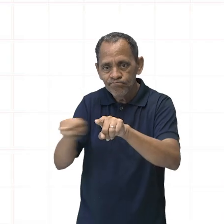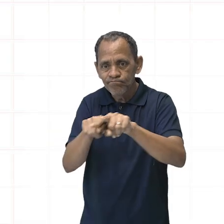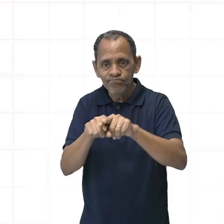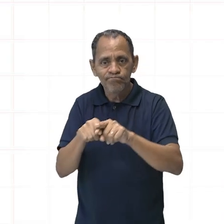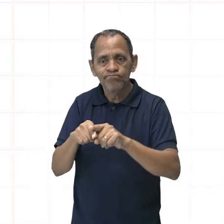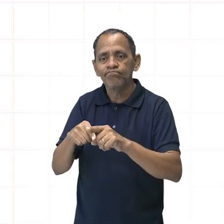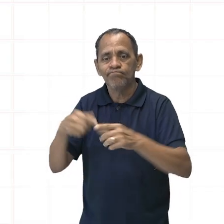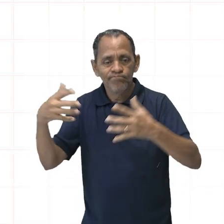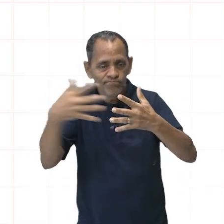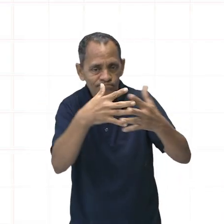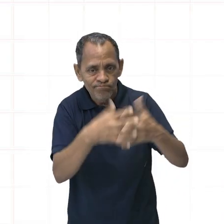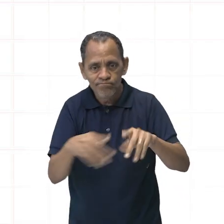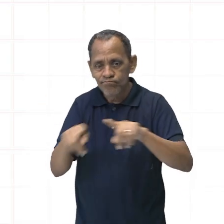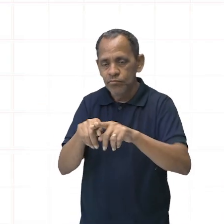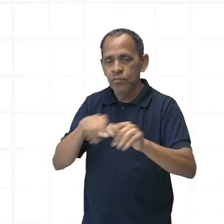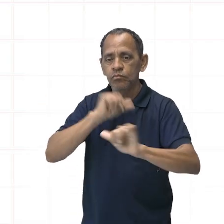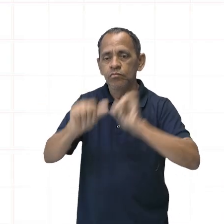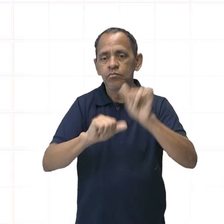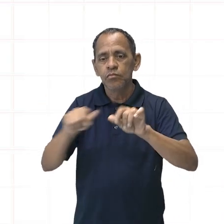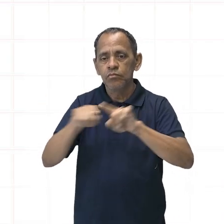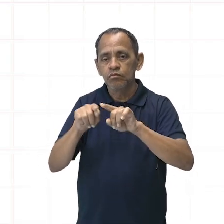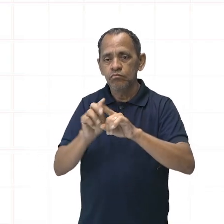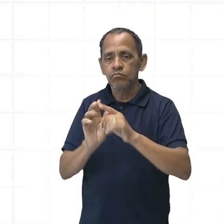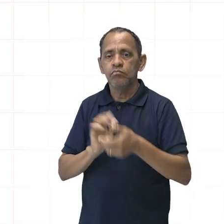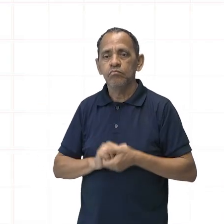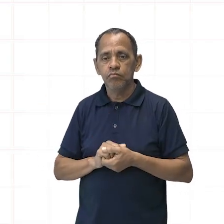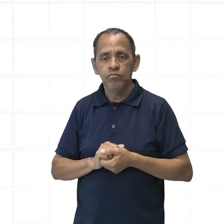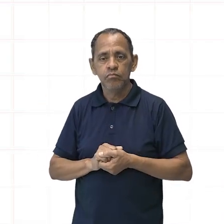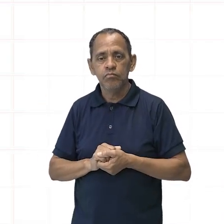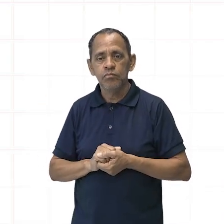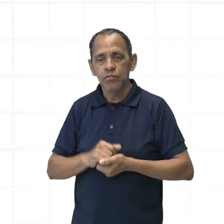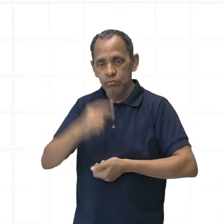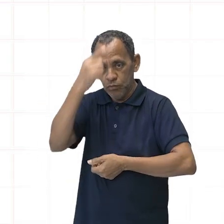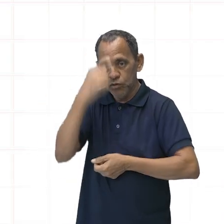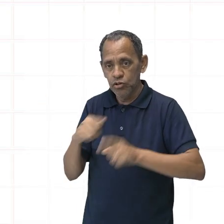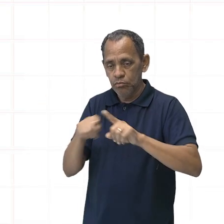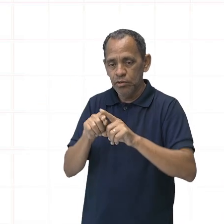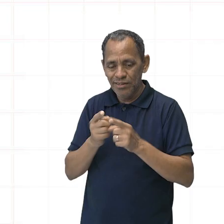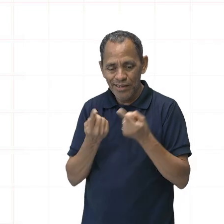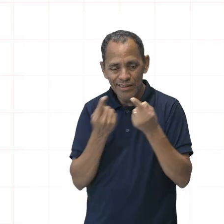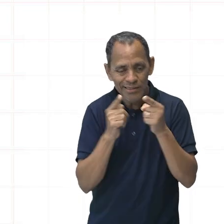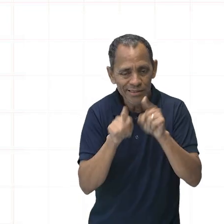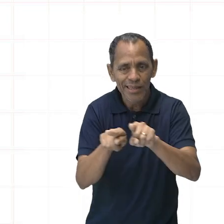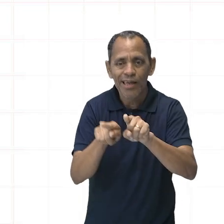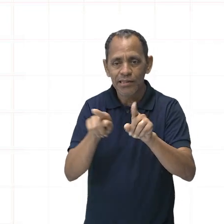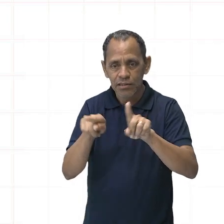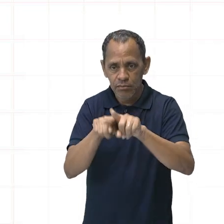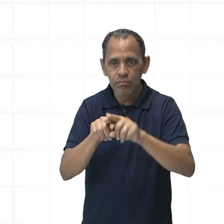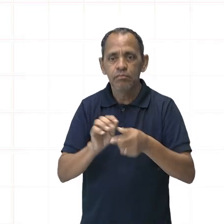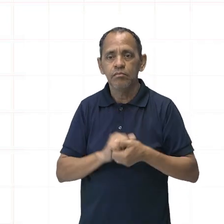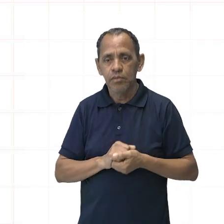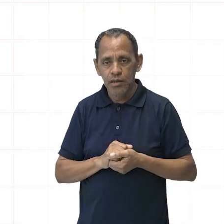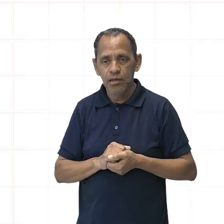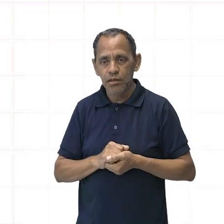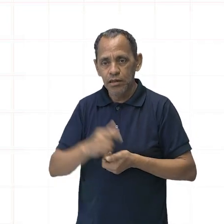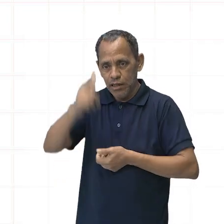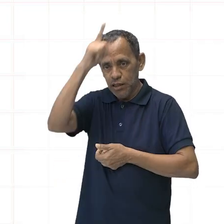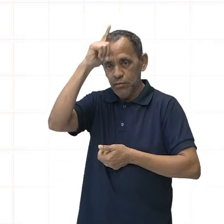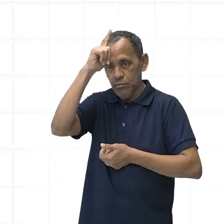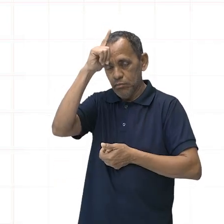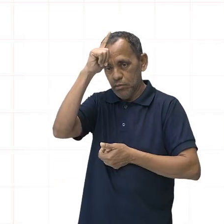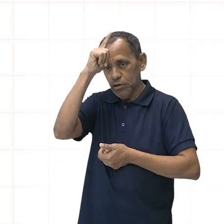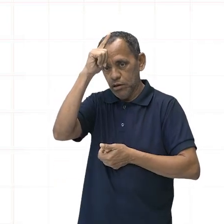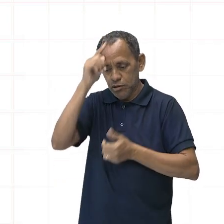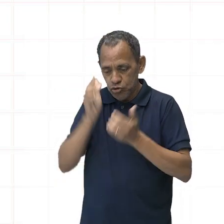de postura, certo? Após ataques alemães a navios brasileiros, com ataques que vão começar a ocorrer com